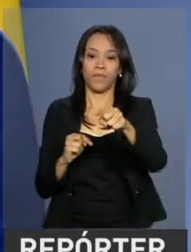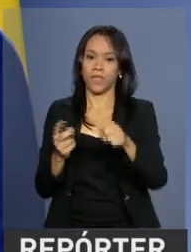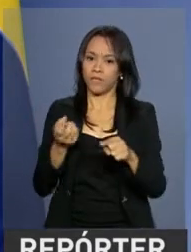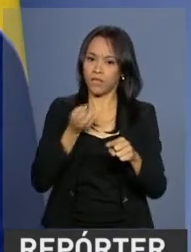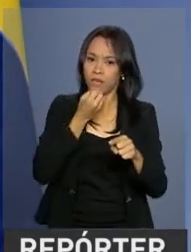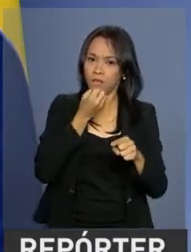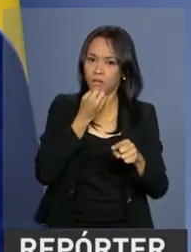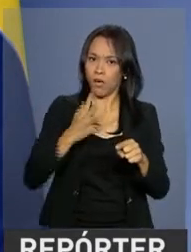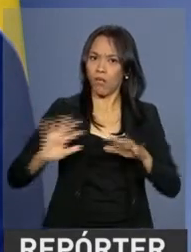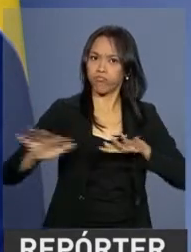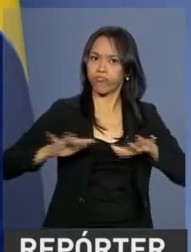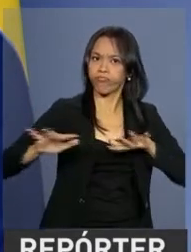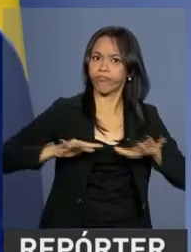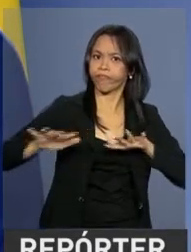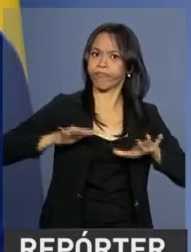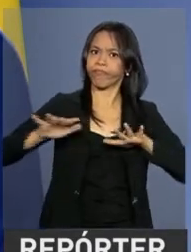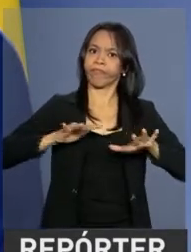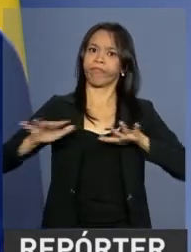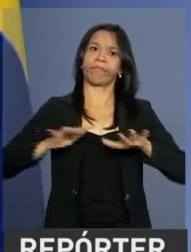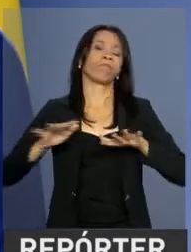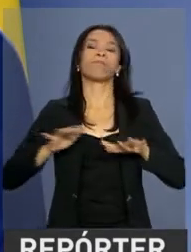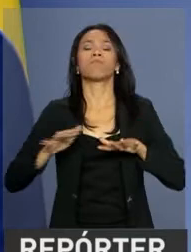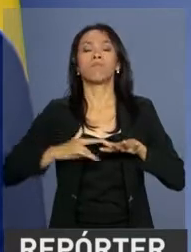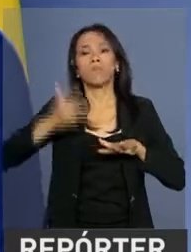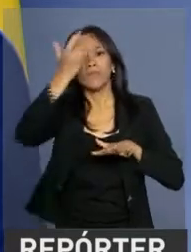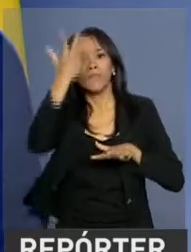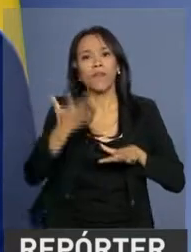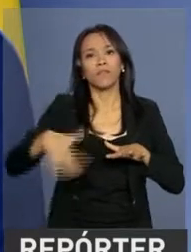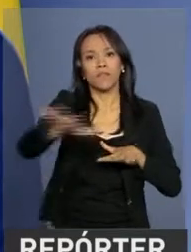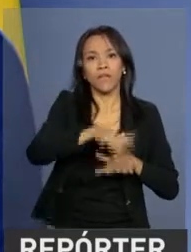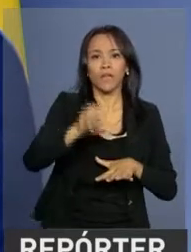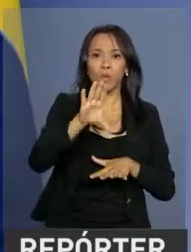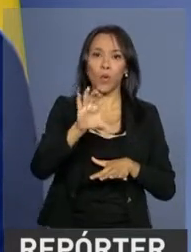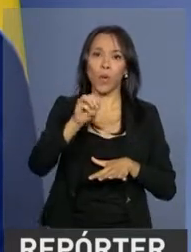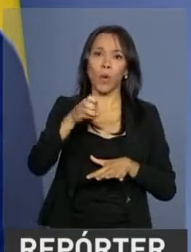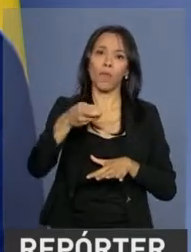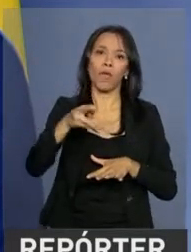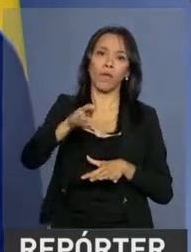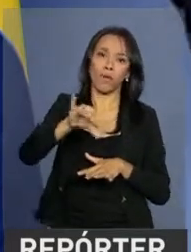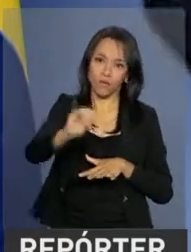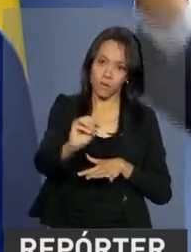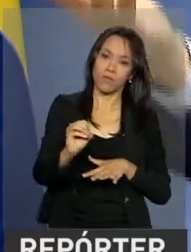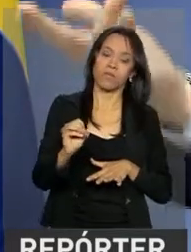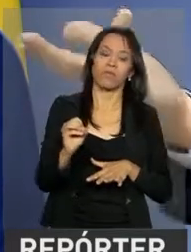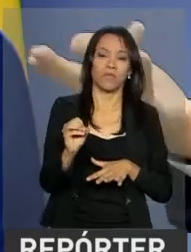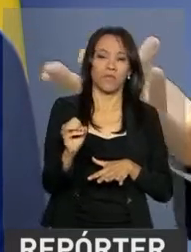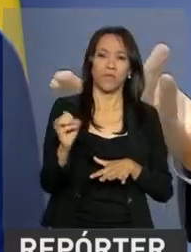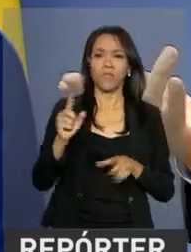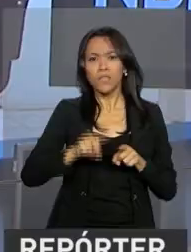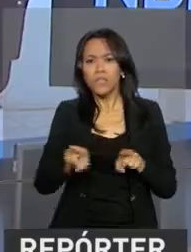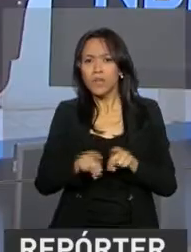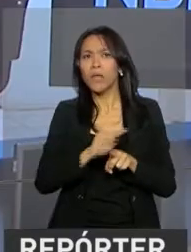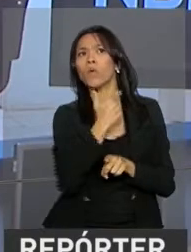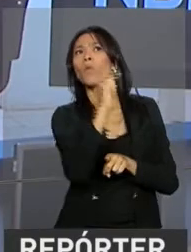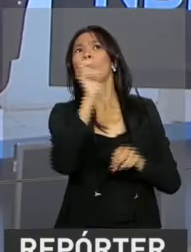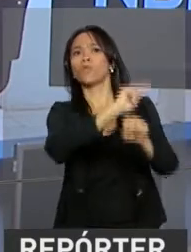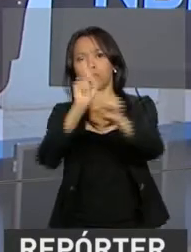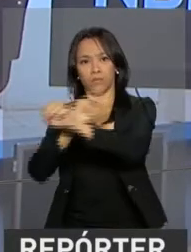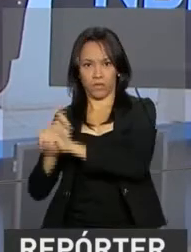é um elemento de facilitação de comércio entre nós e junto a terceiros